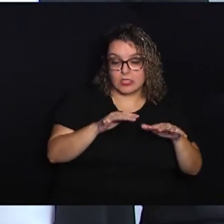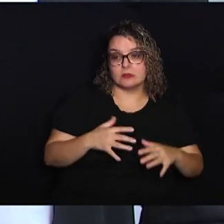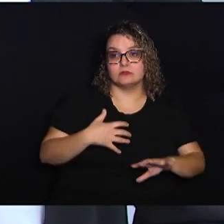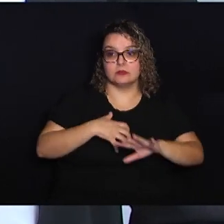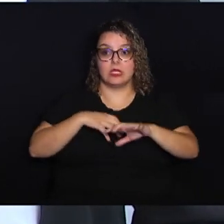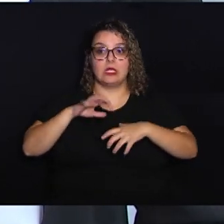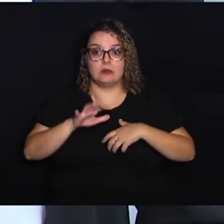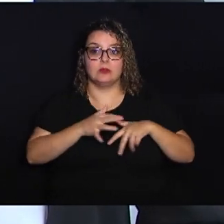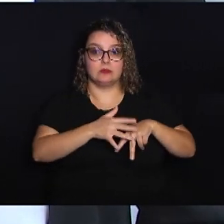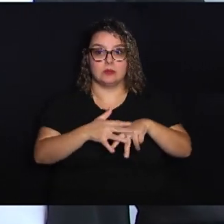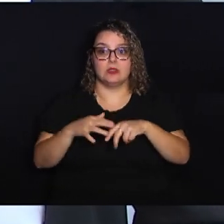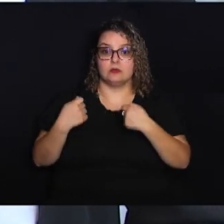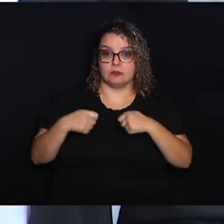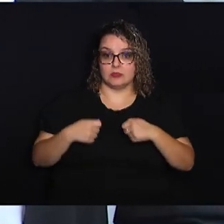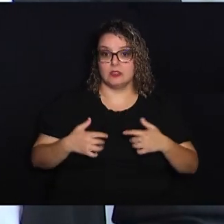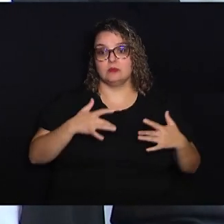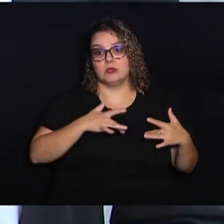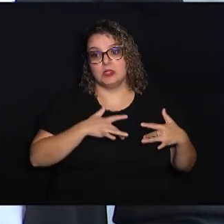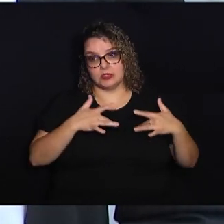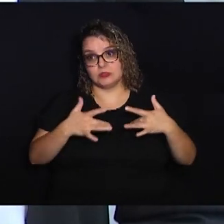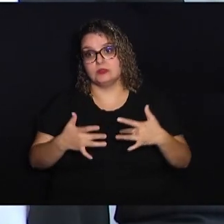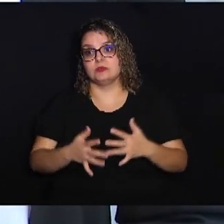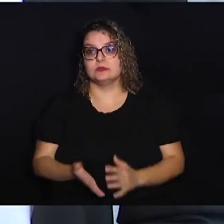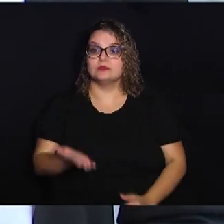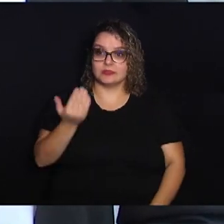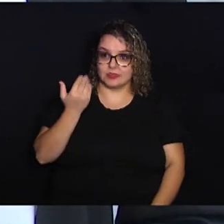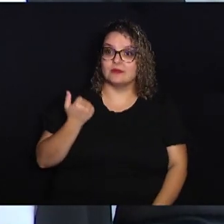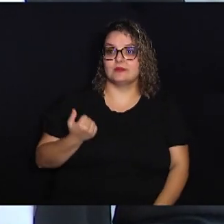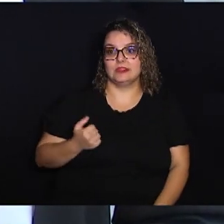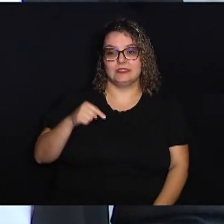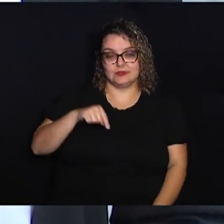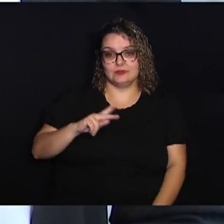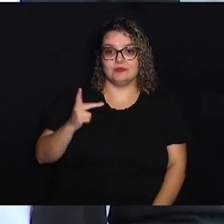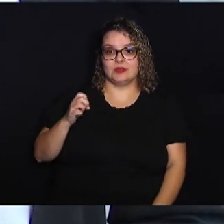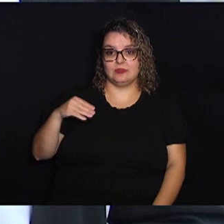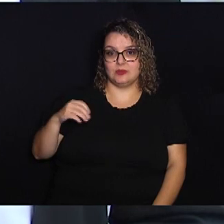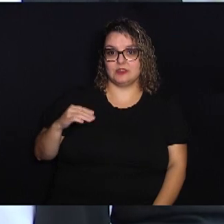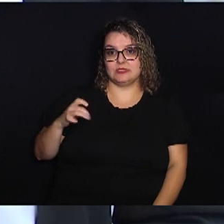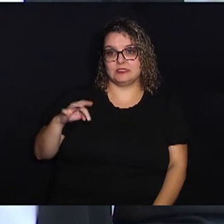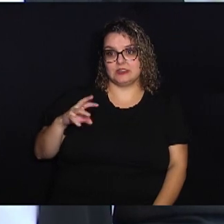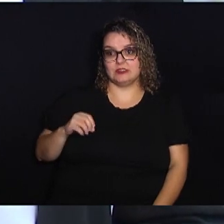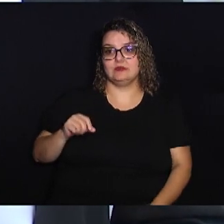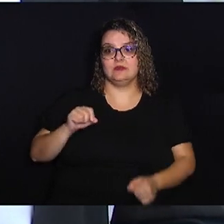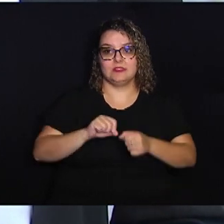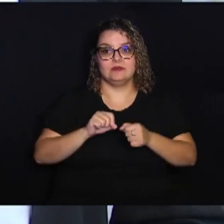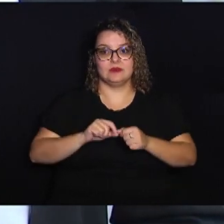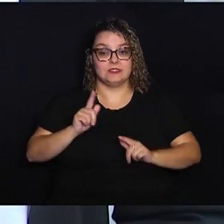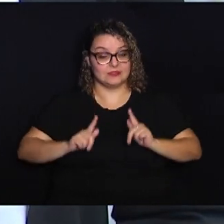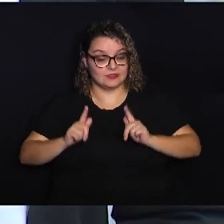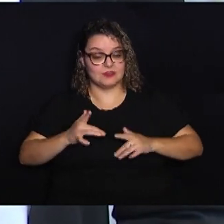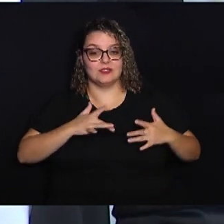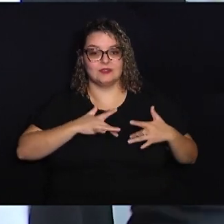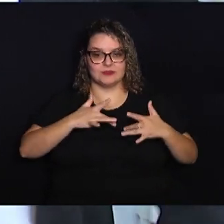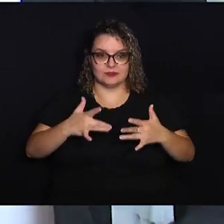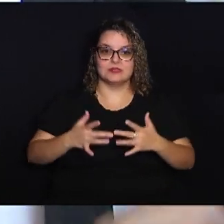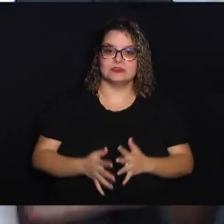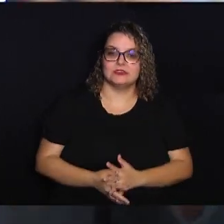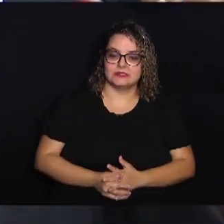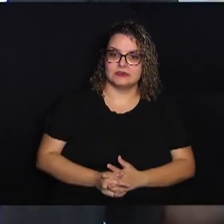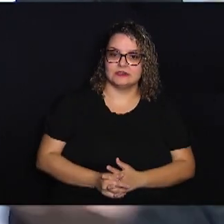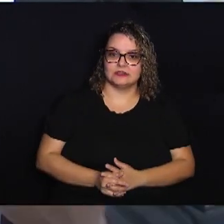pacientes que precisam de doações. E venham até o Hemocentro, façam esse gesto de solidariedade e